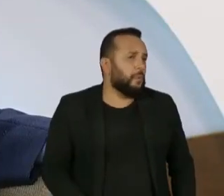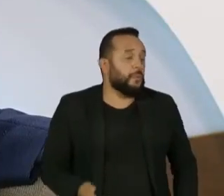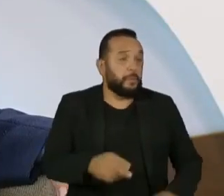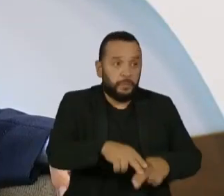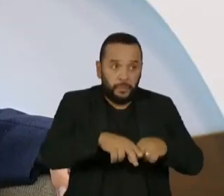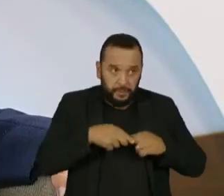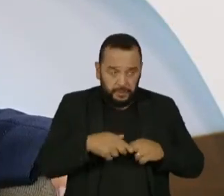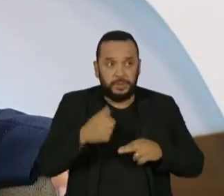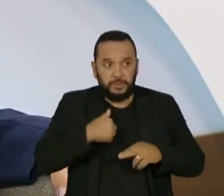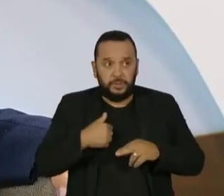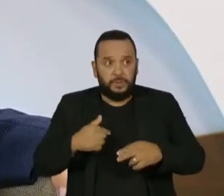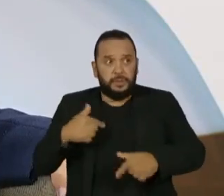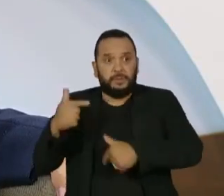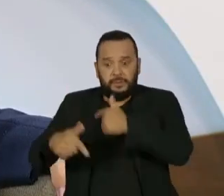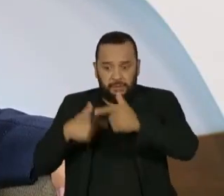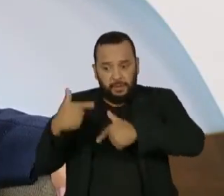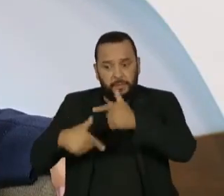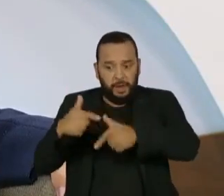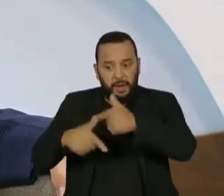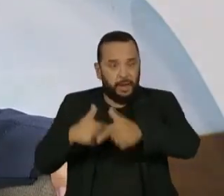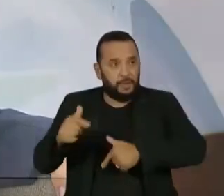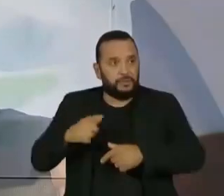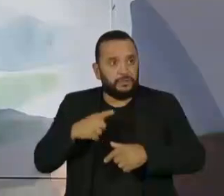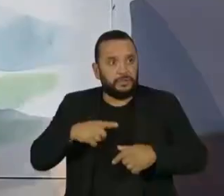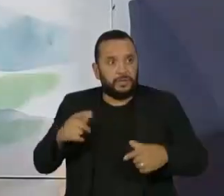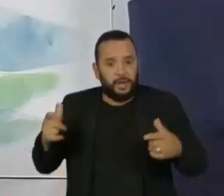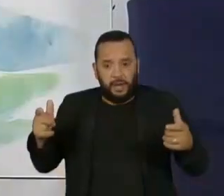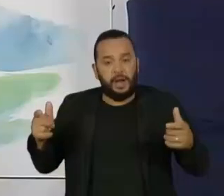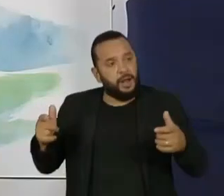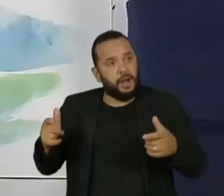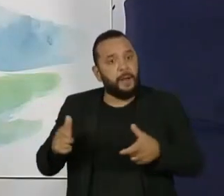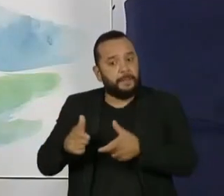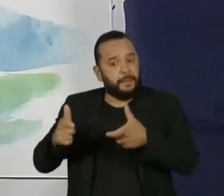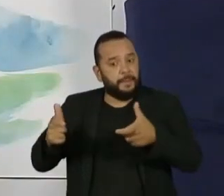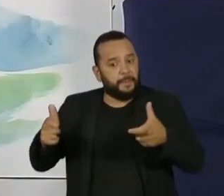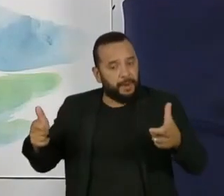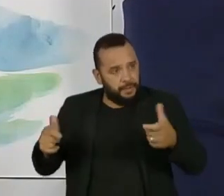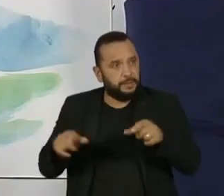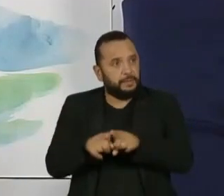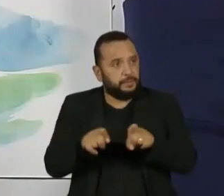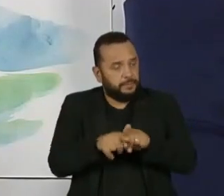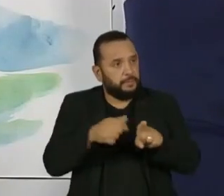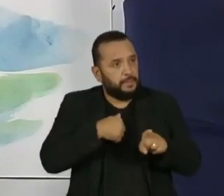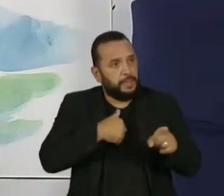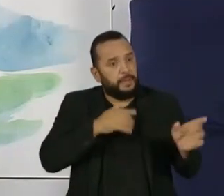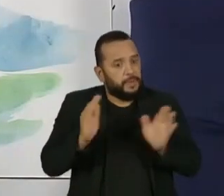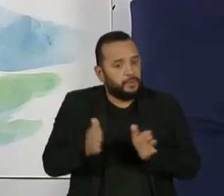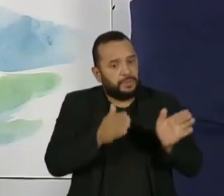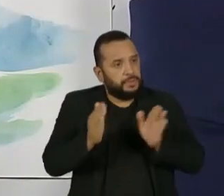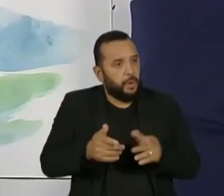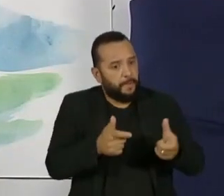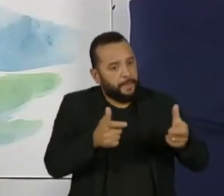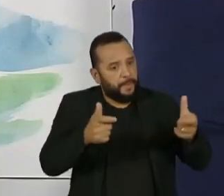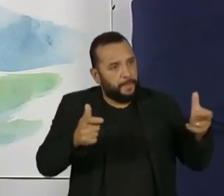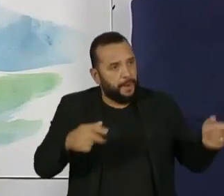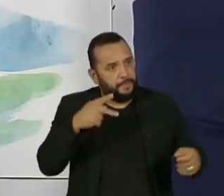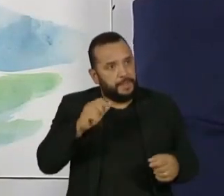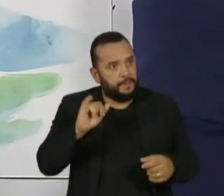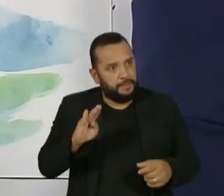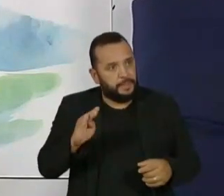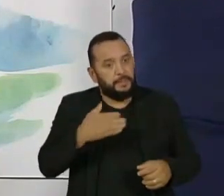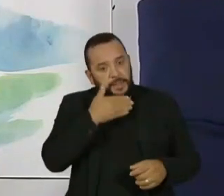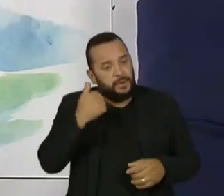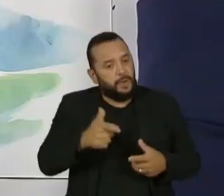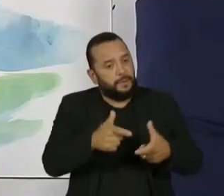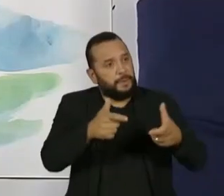mercado de trabalho, isso gerou um aumento da produtividade do Brasil, melhoria do PIB, Isso melhorou a economia como um todo. Chegou um governo